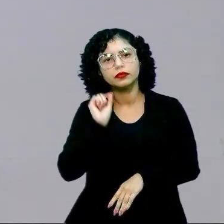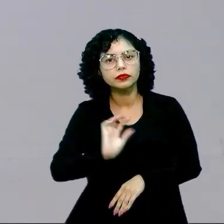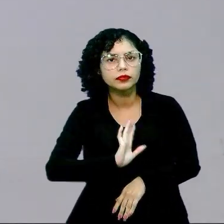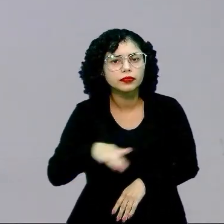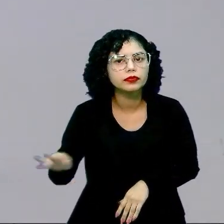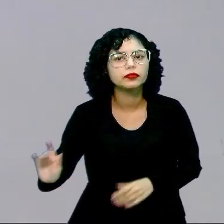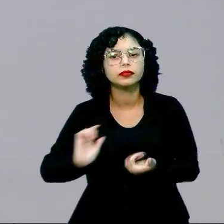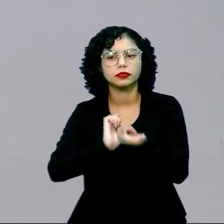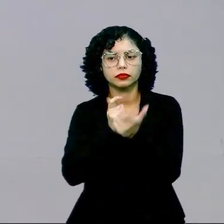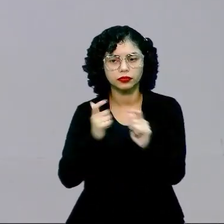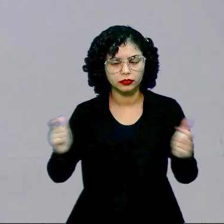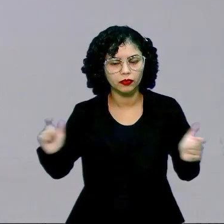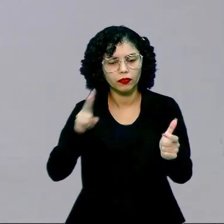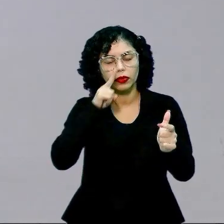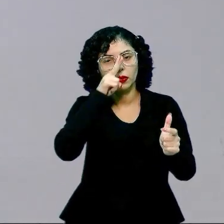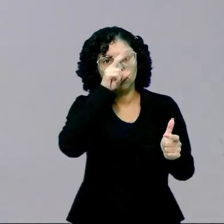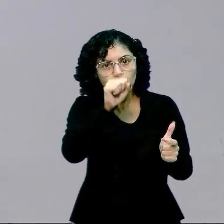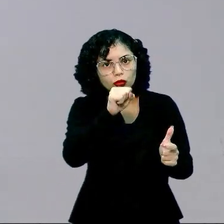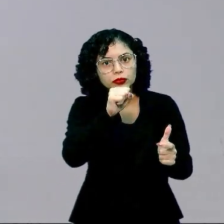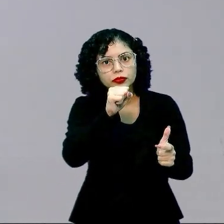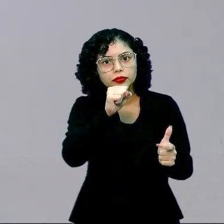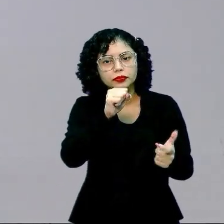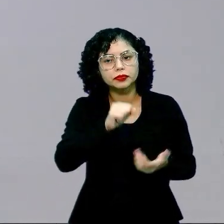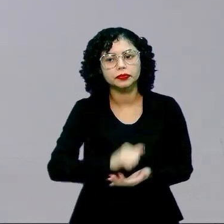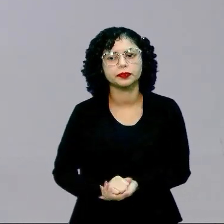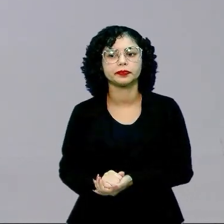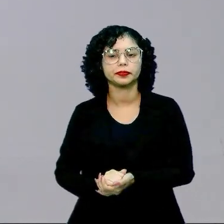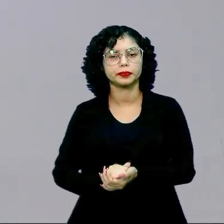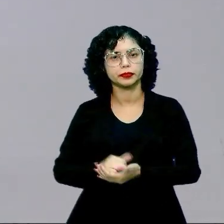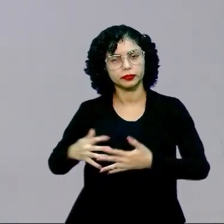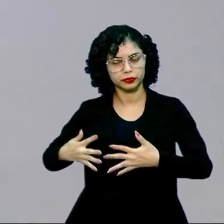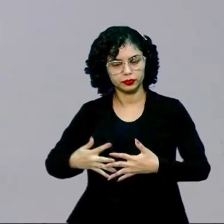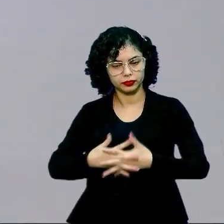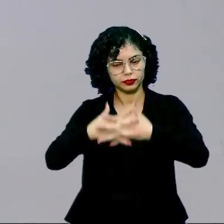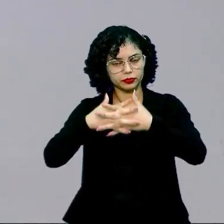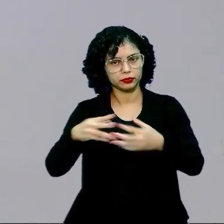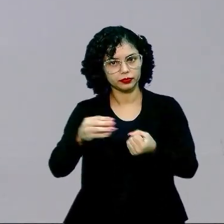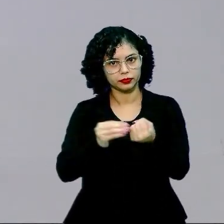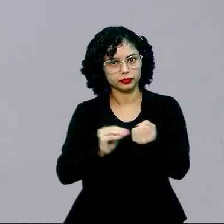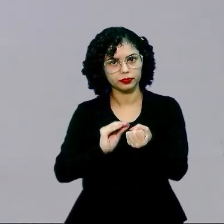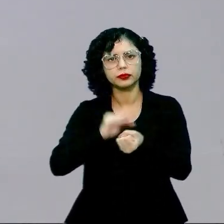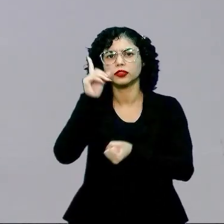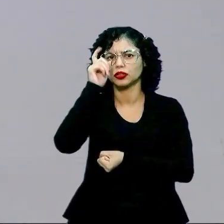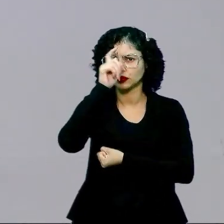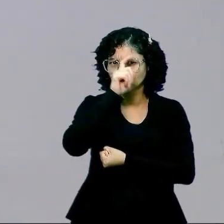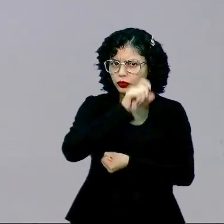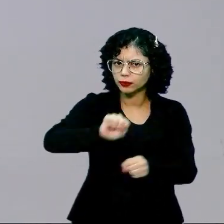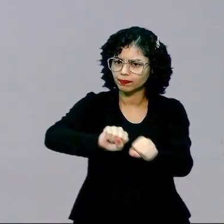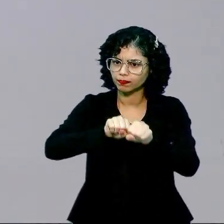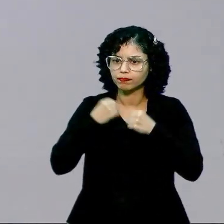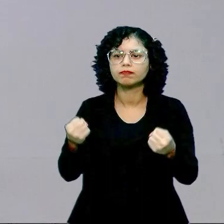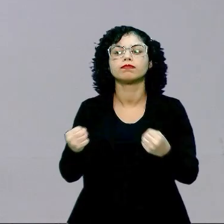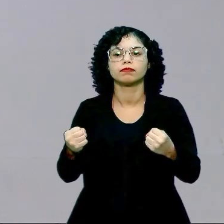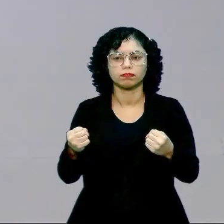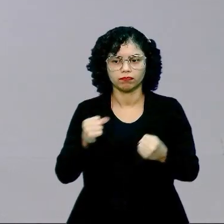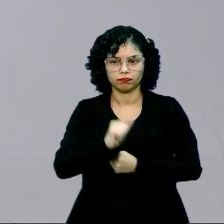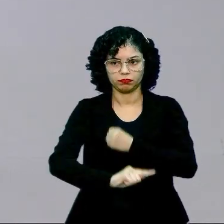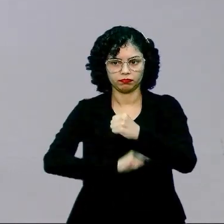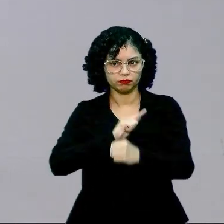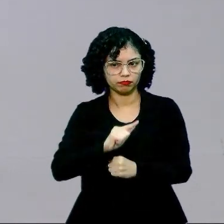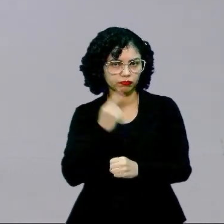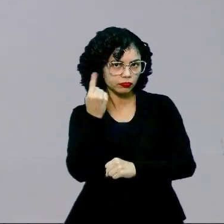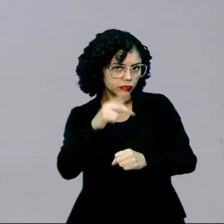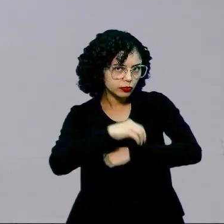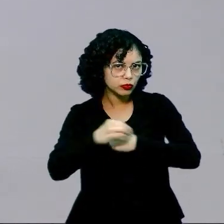quanto maior for a força intermolecular, mais difícil vai ser você romper os átomos de